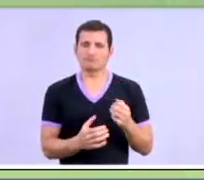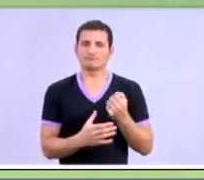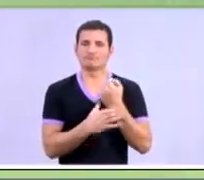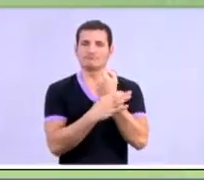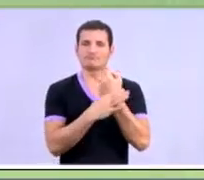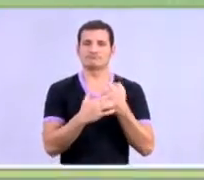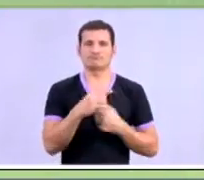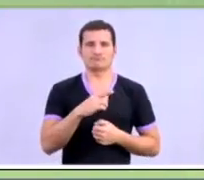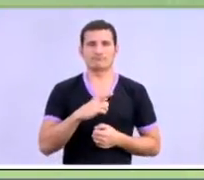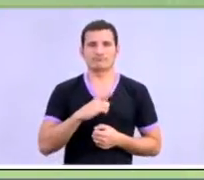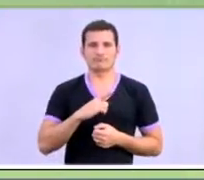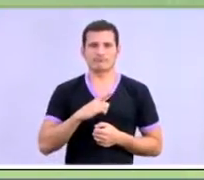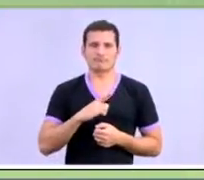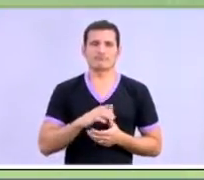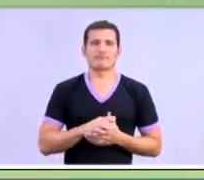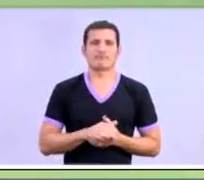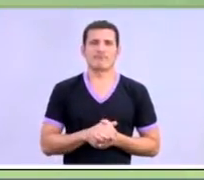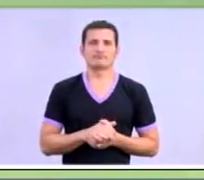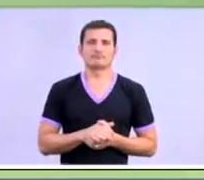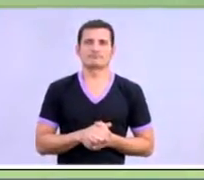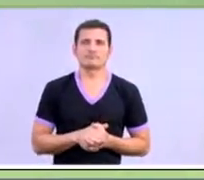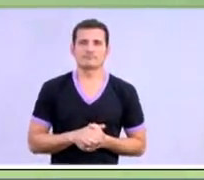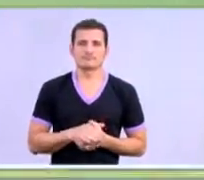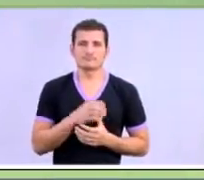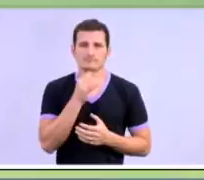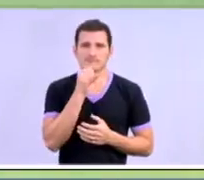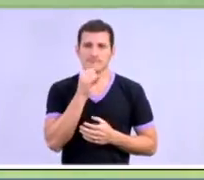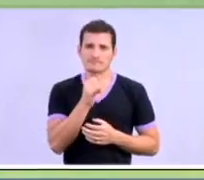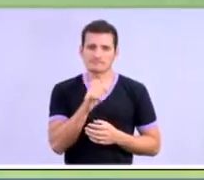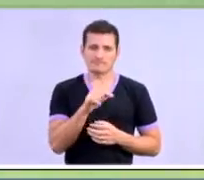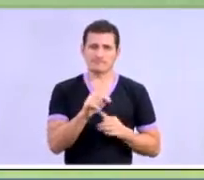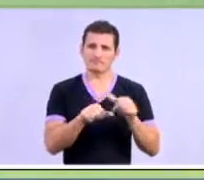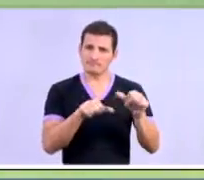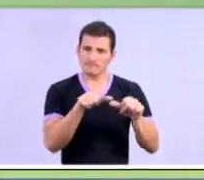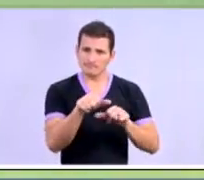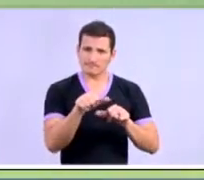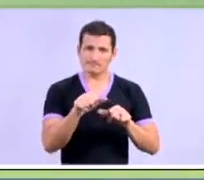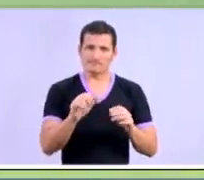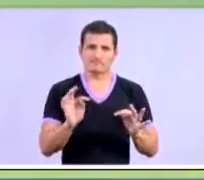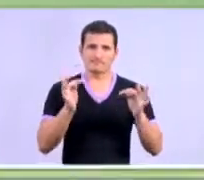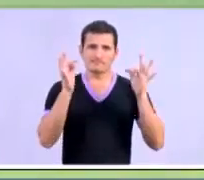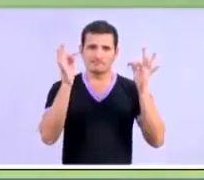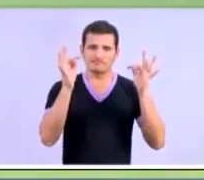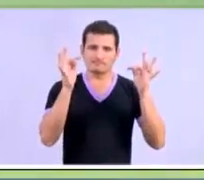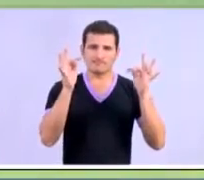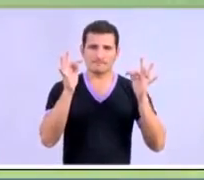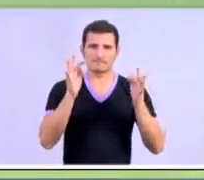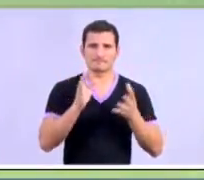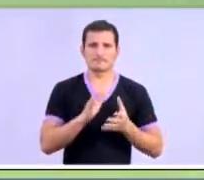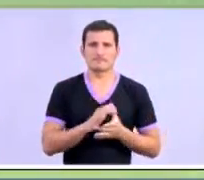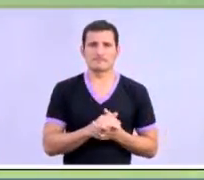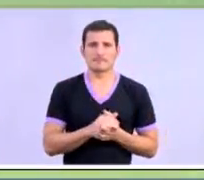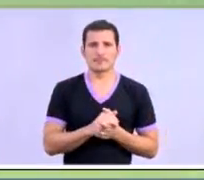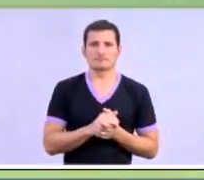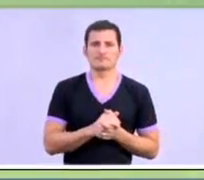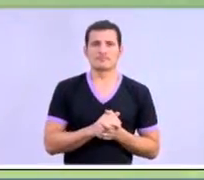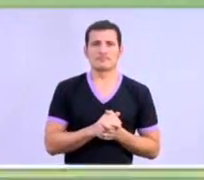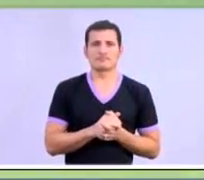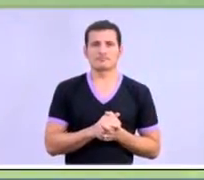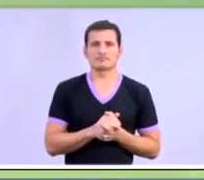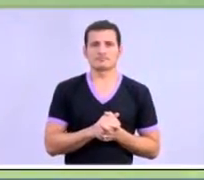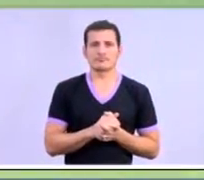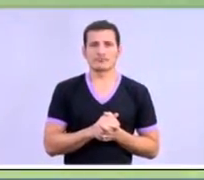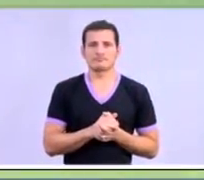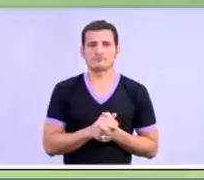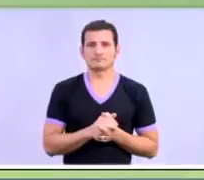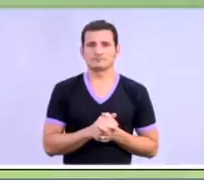essa flexibilidade de que se trocou a tecnologia, mudou de um meio de transmissão para outro, como a gente